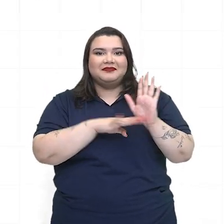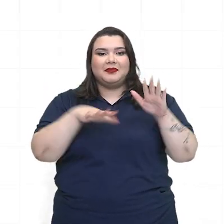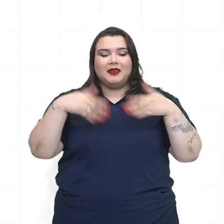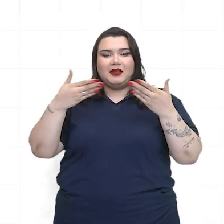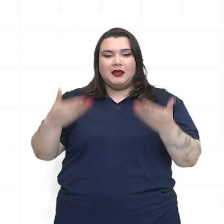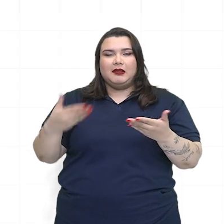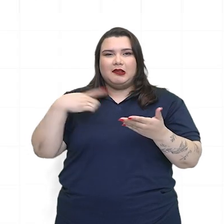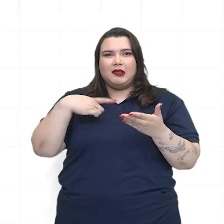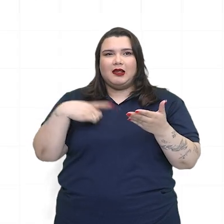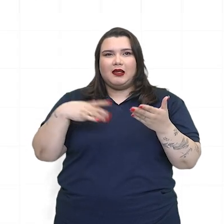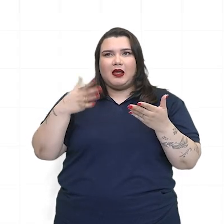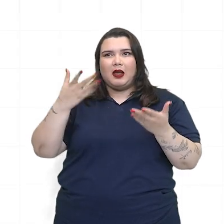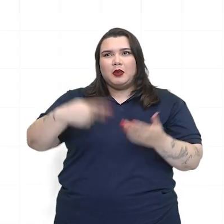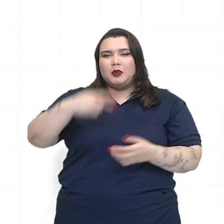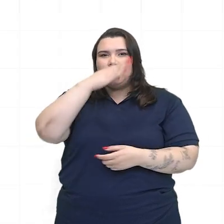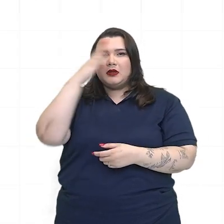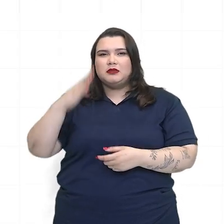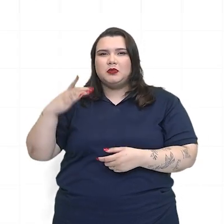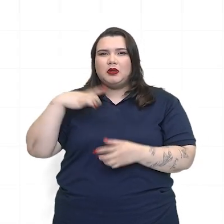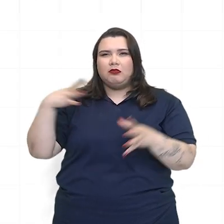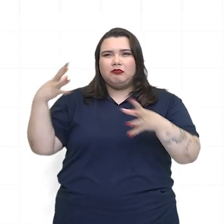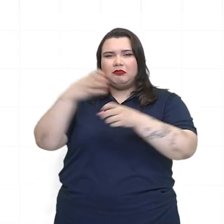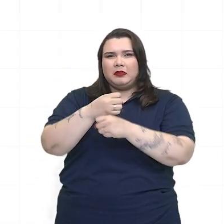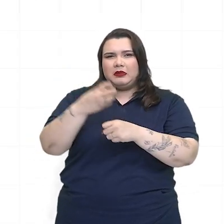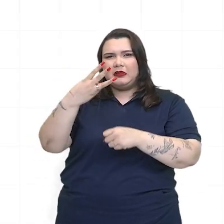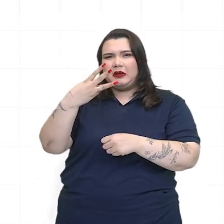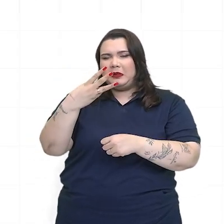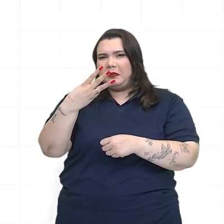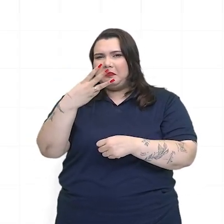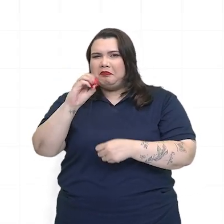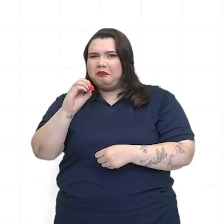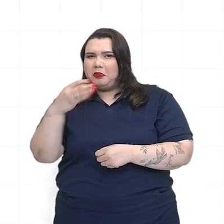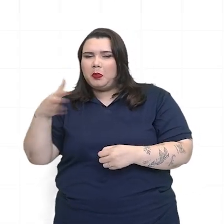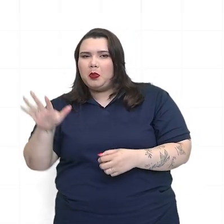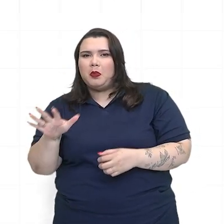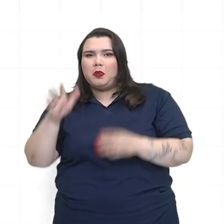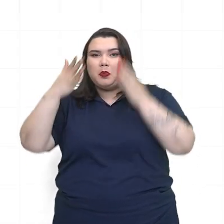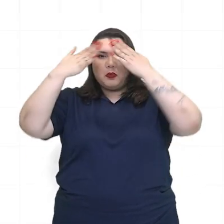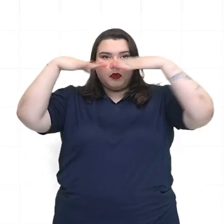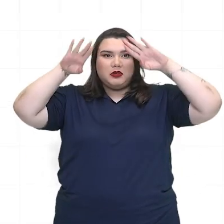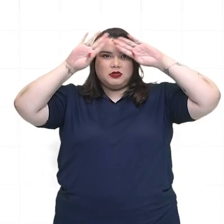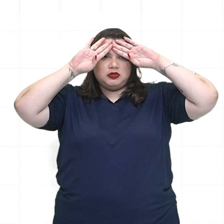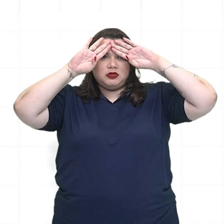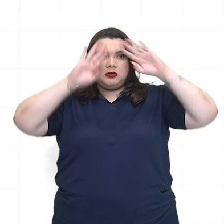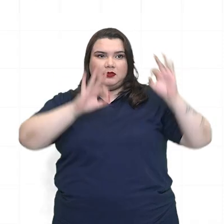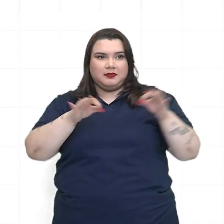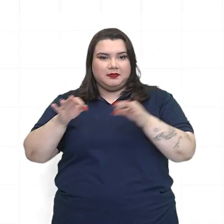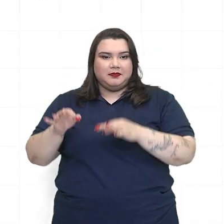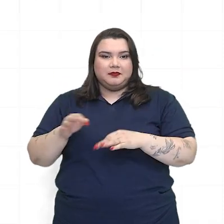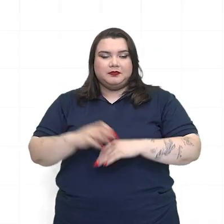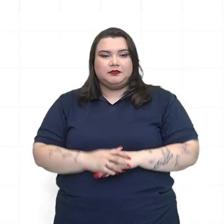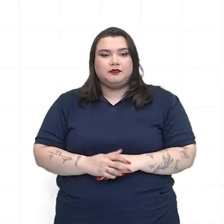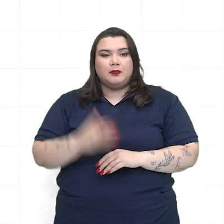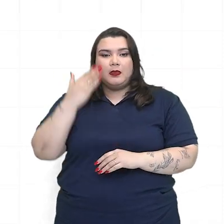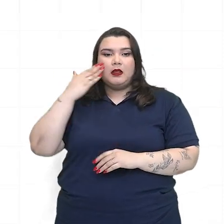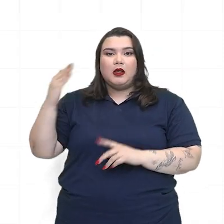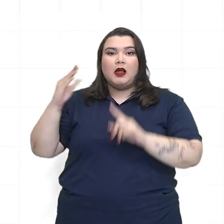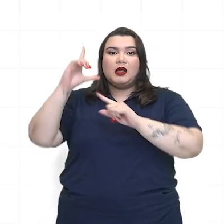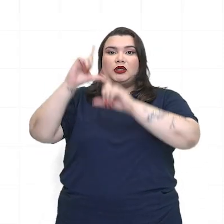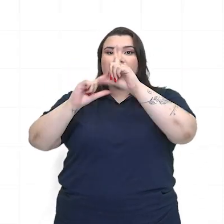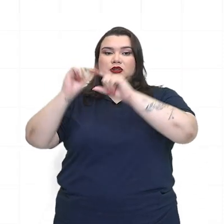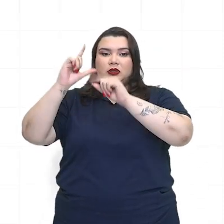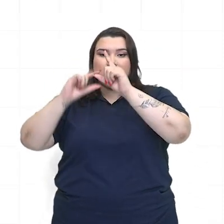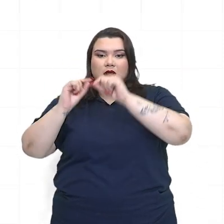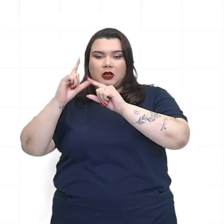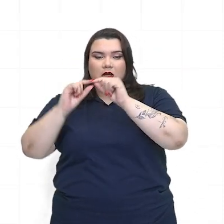me engano, 30 e poucos orixás, cultos de orixás. Nós colocamos somente alguns aqui. A estrela